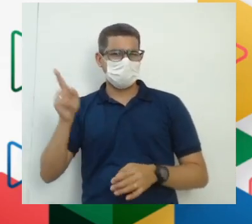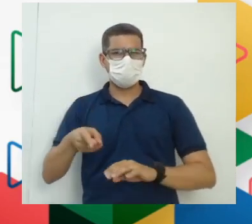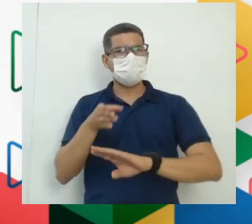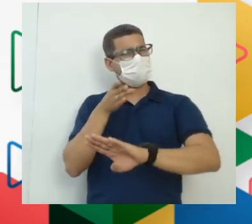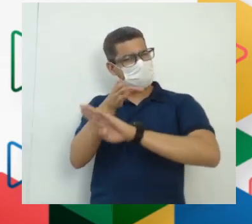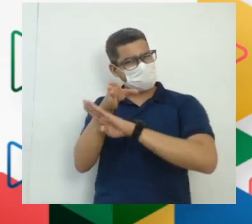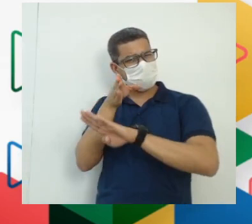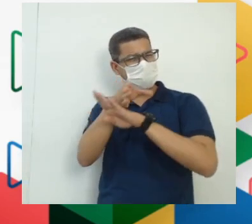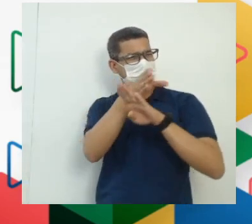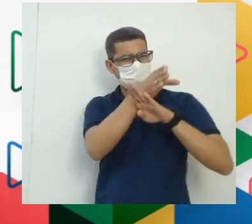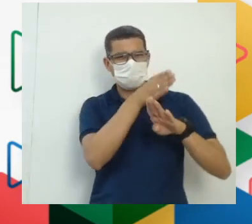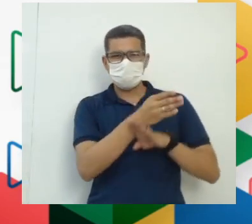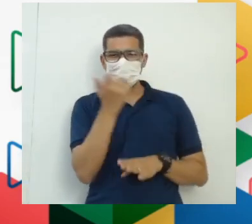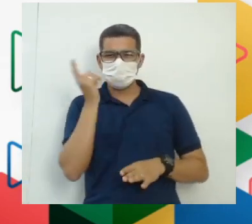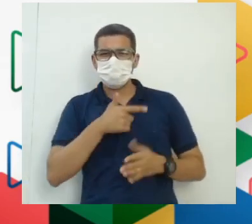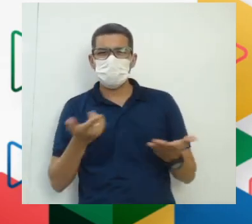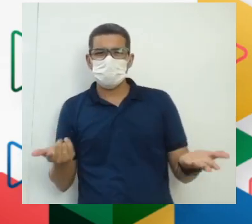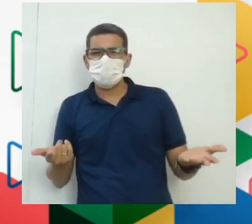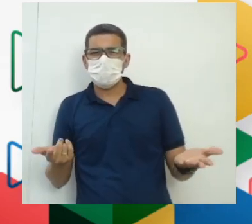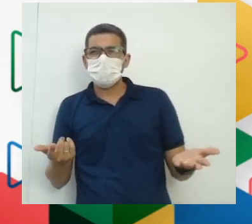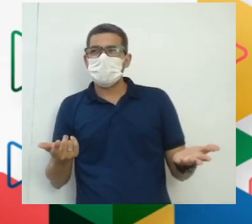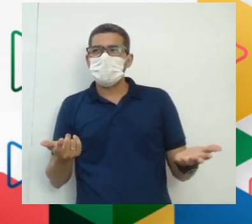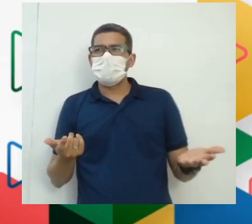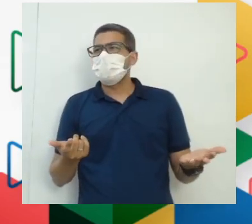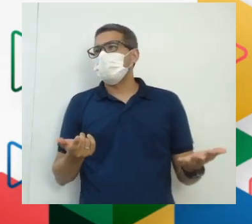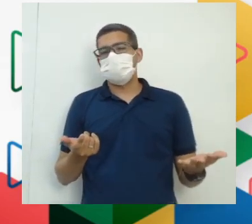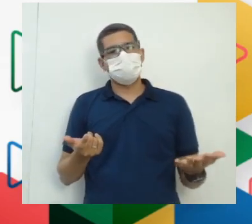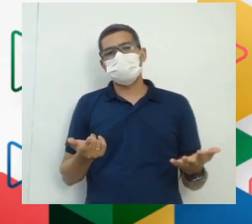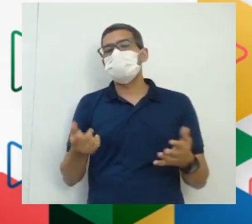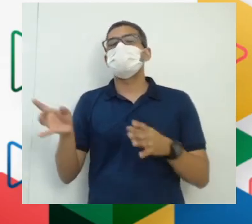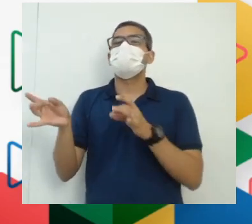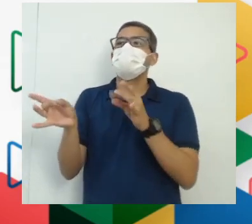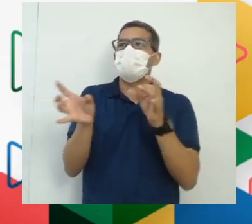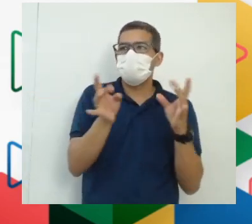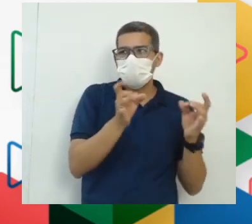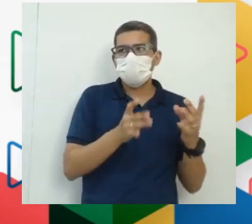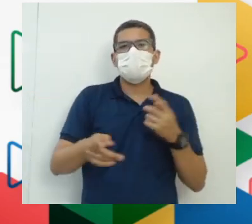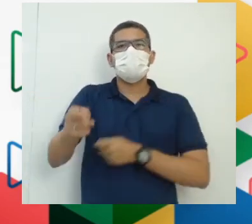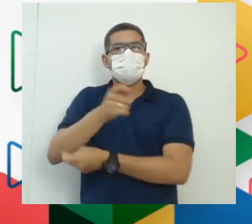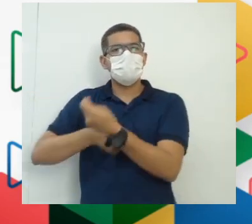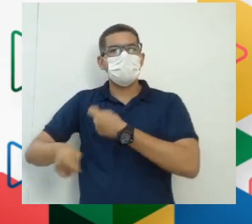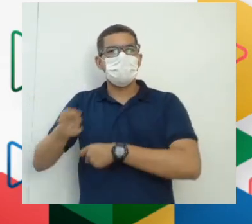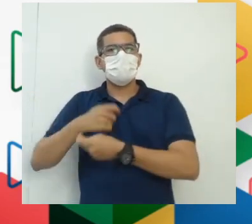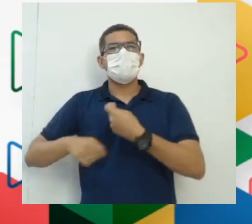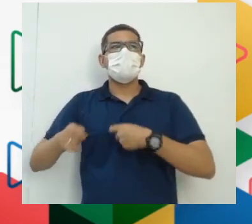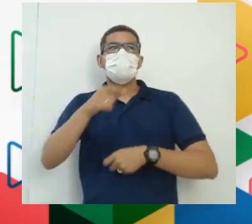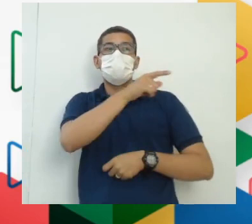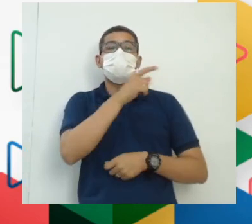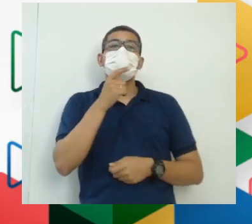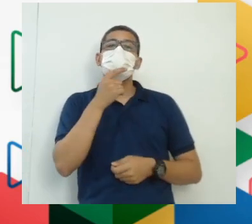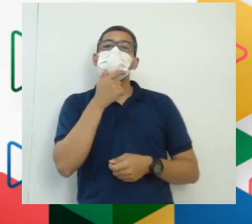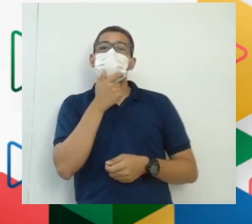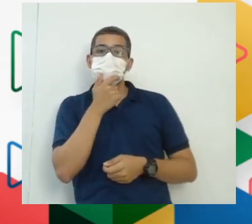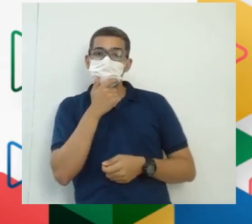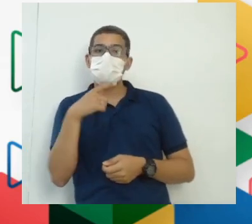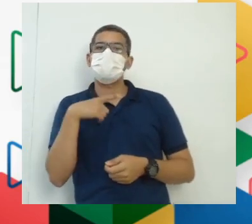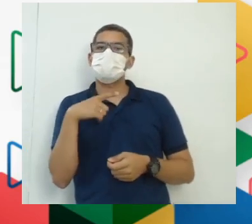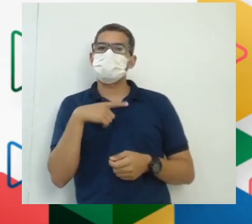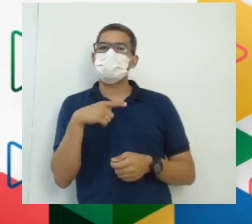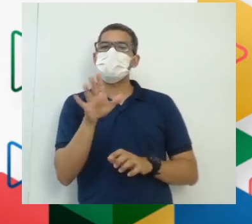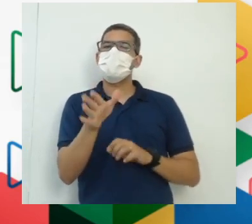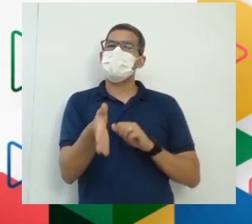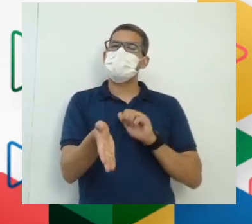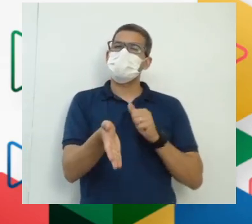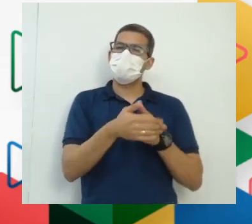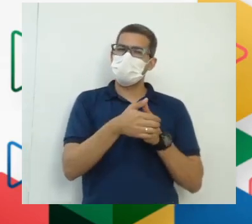ser cumprida. Afinal de contas, ele tinha muitos comércios, muitas relações comerciais com a Inglaterra. Então, por debaixo do pano,